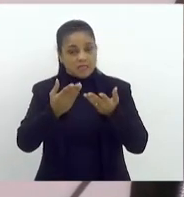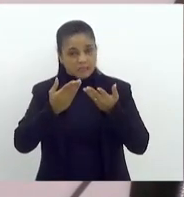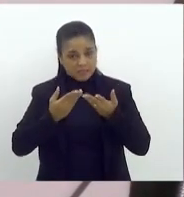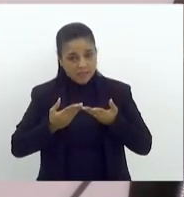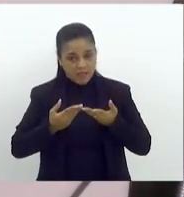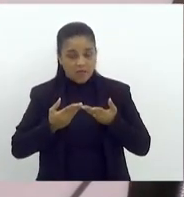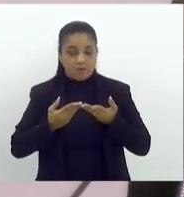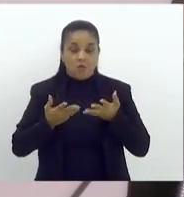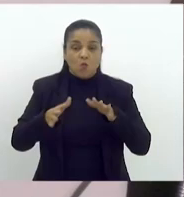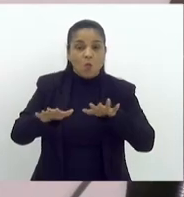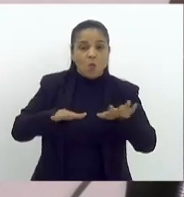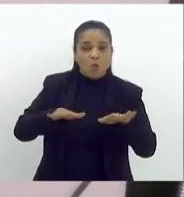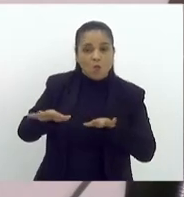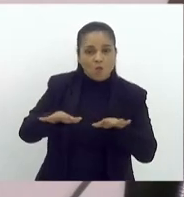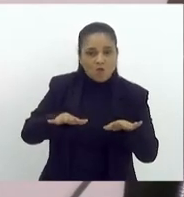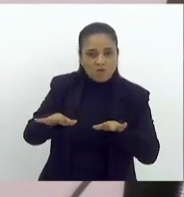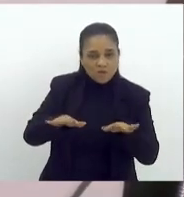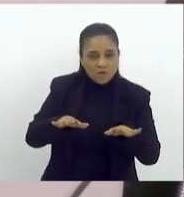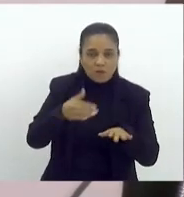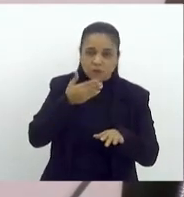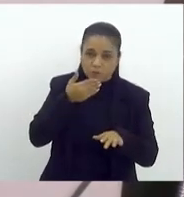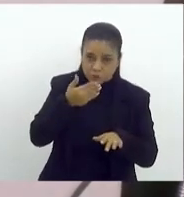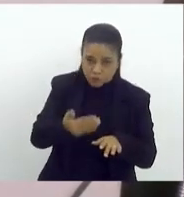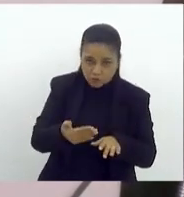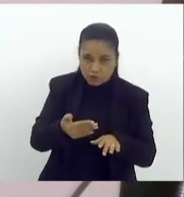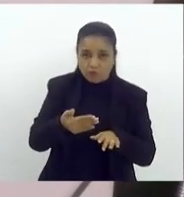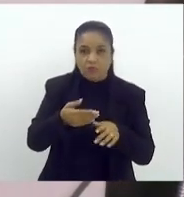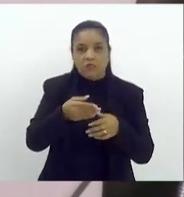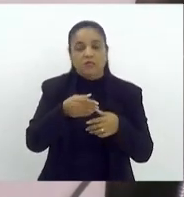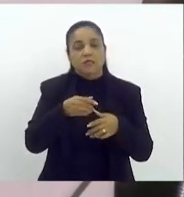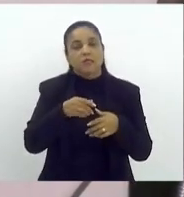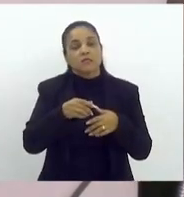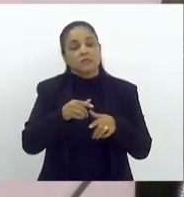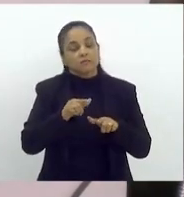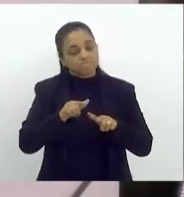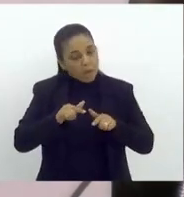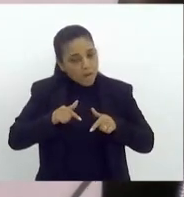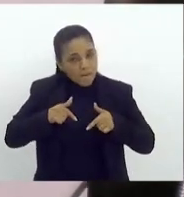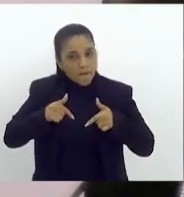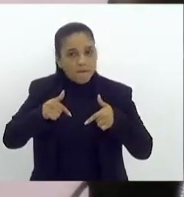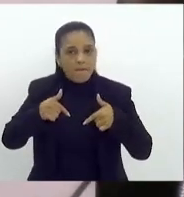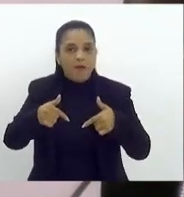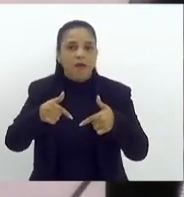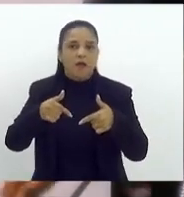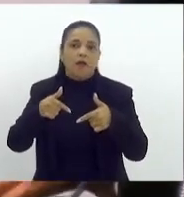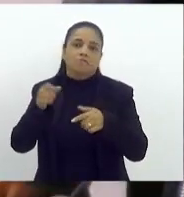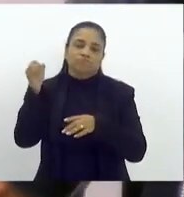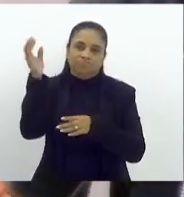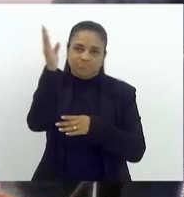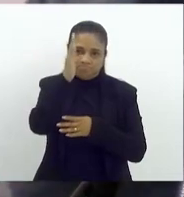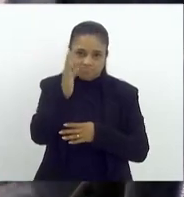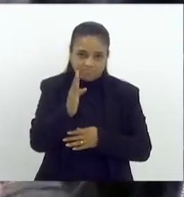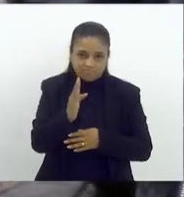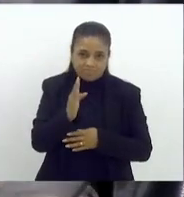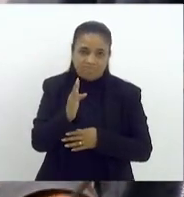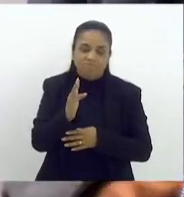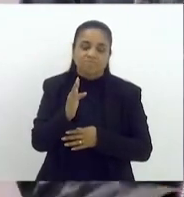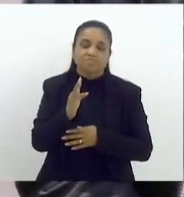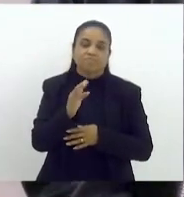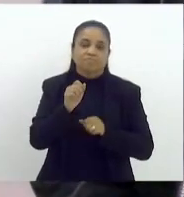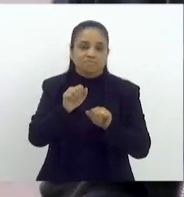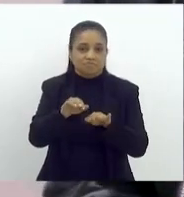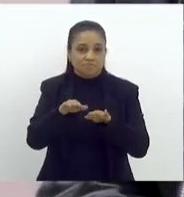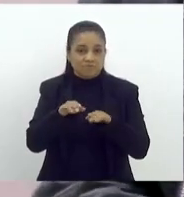demanda do movimento hip hop e por isso passam a afundar essa frente não só no âmbito nacional do Parlamento Nacional